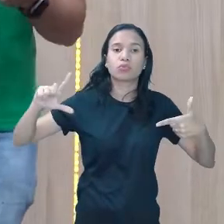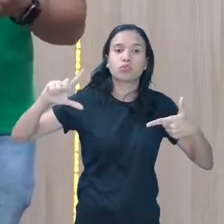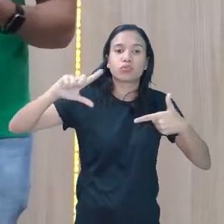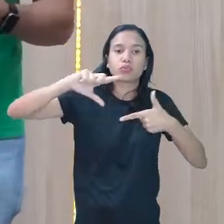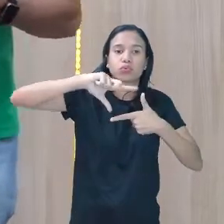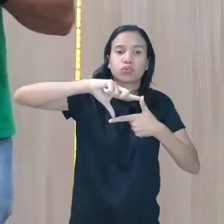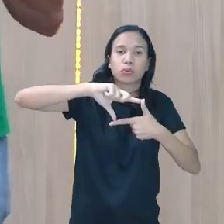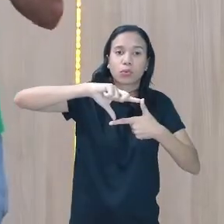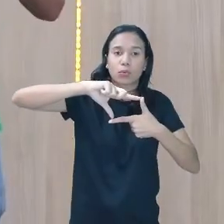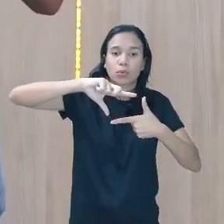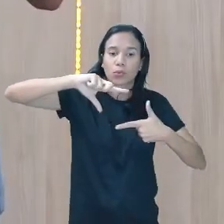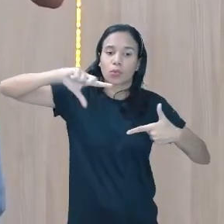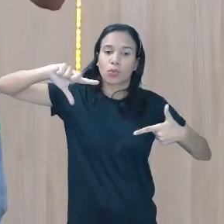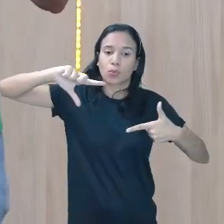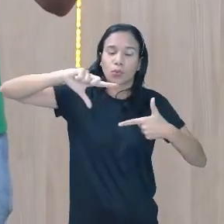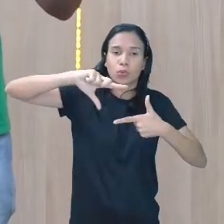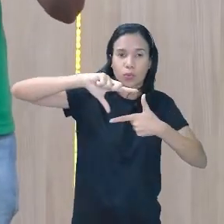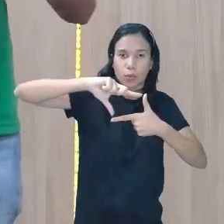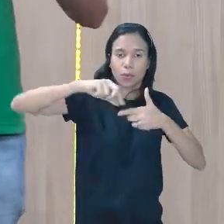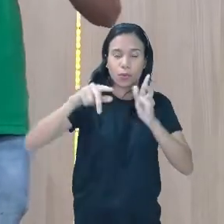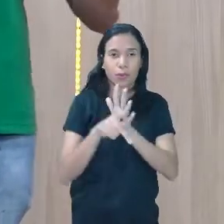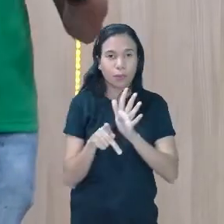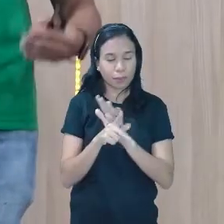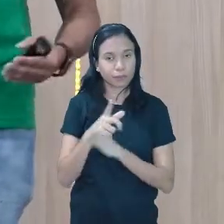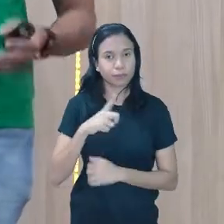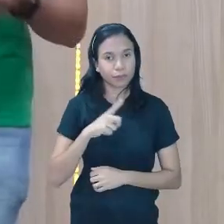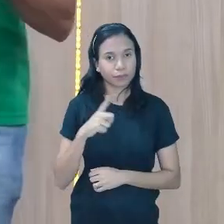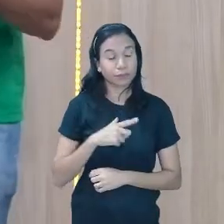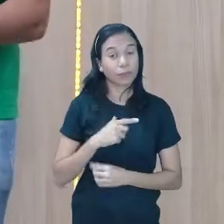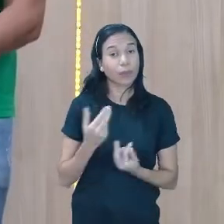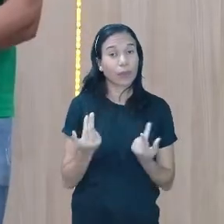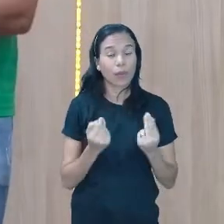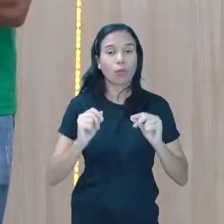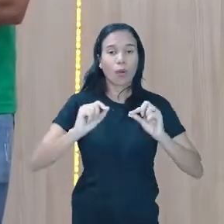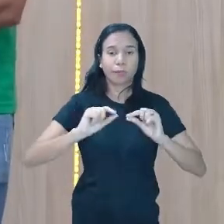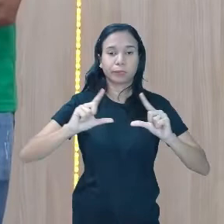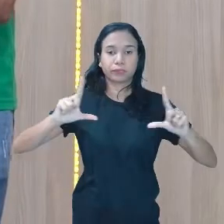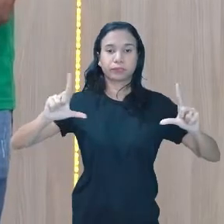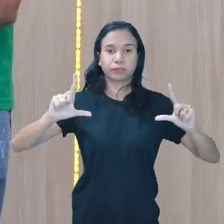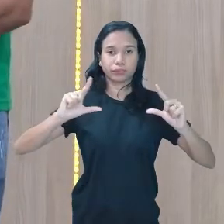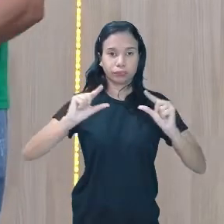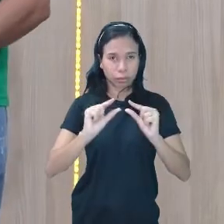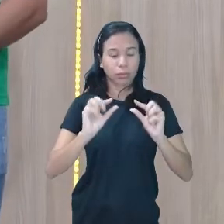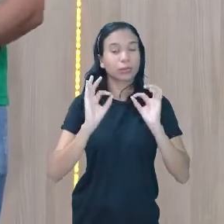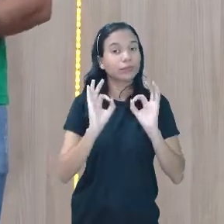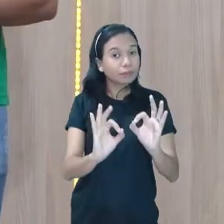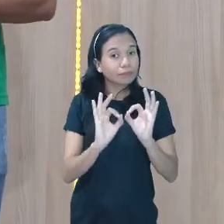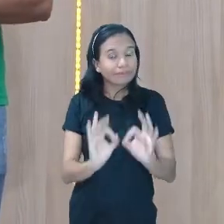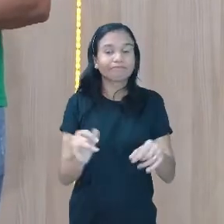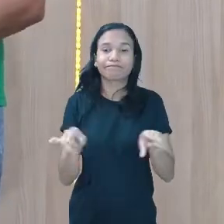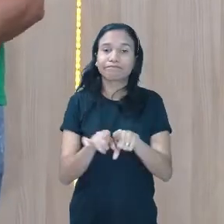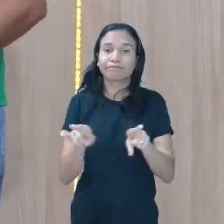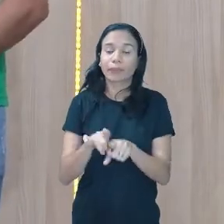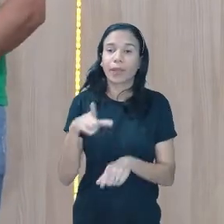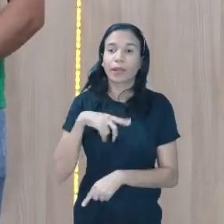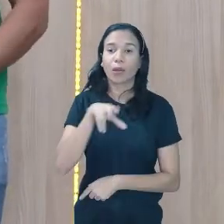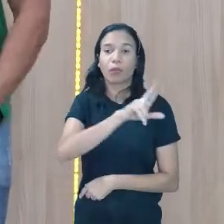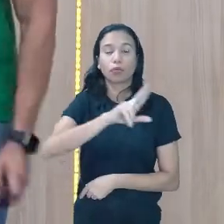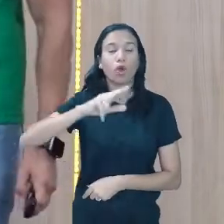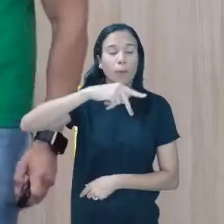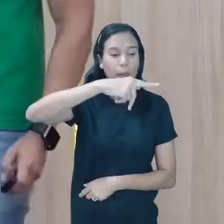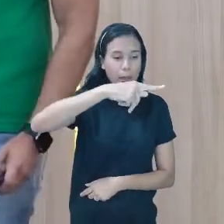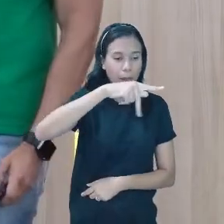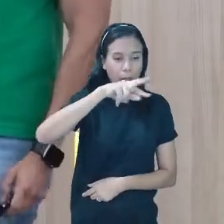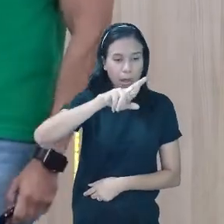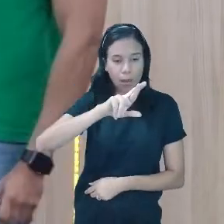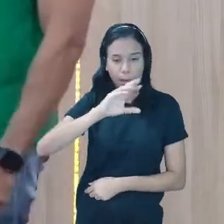esses valores, tanto o numerador quanto o denominador, na mesma proporção. E esse nomezinho aqui